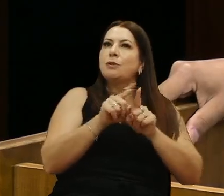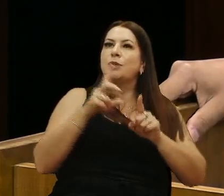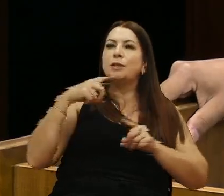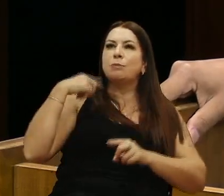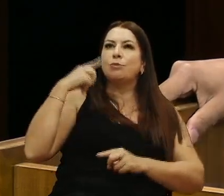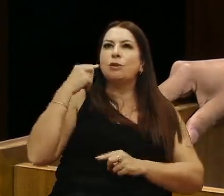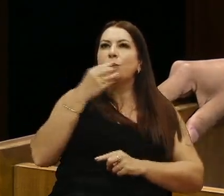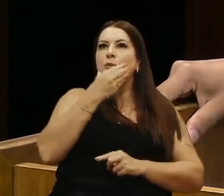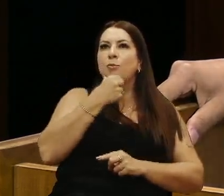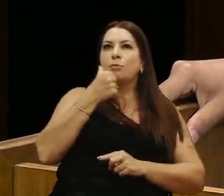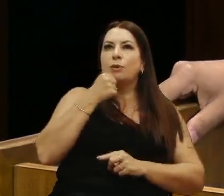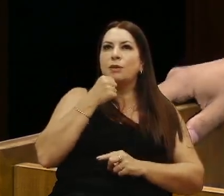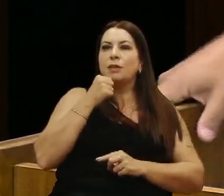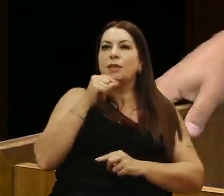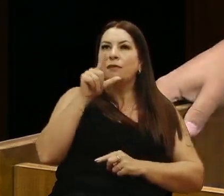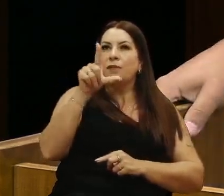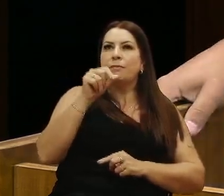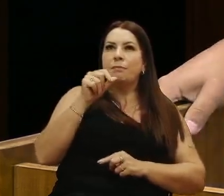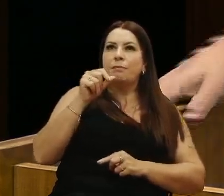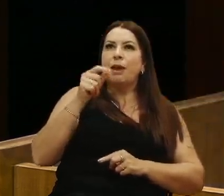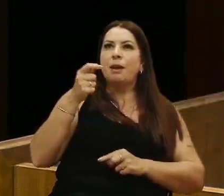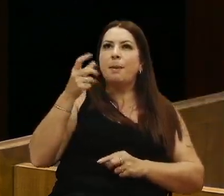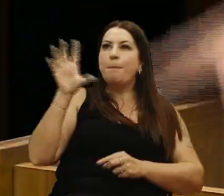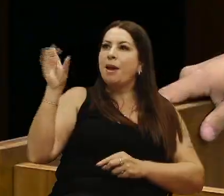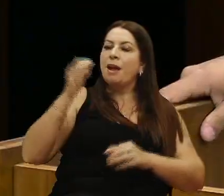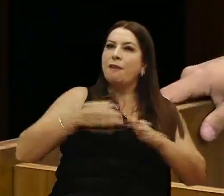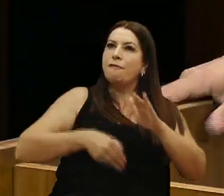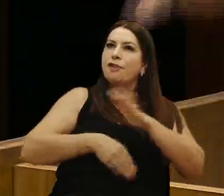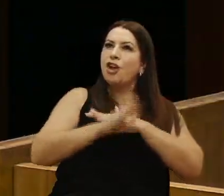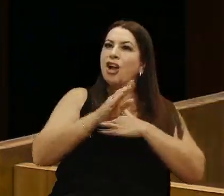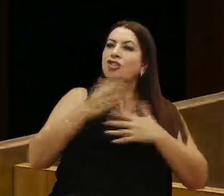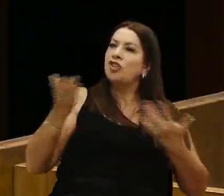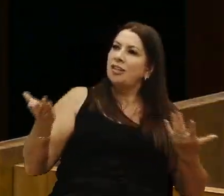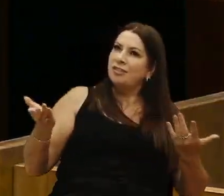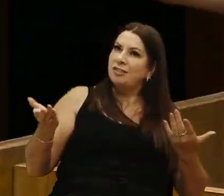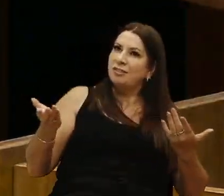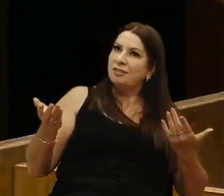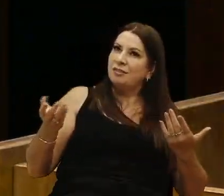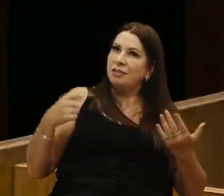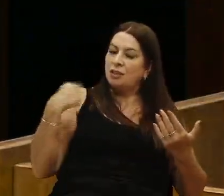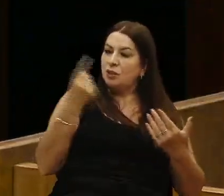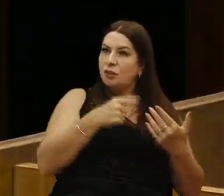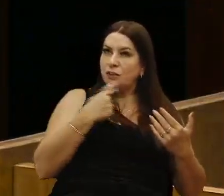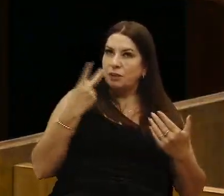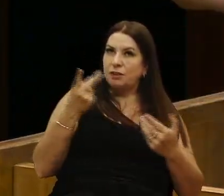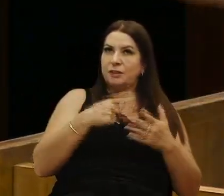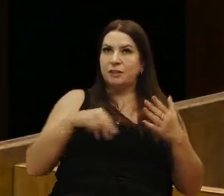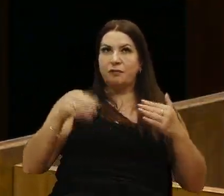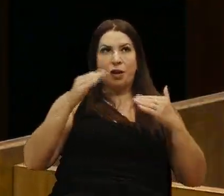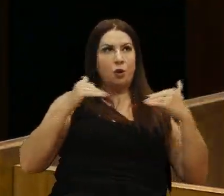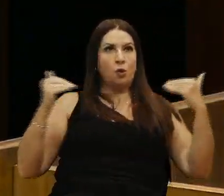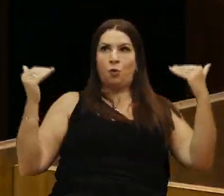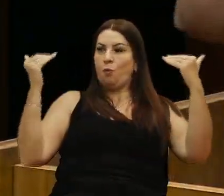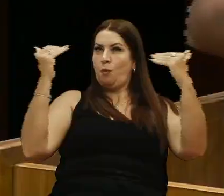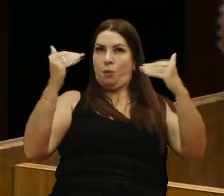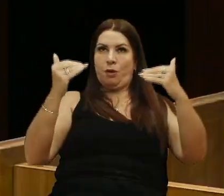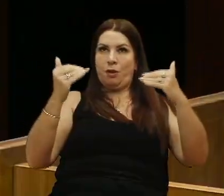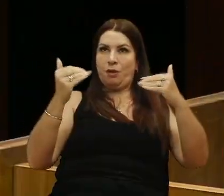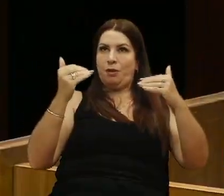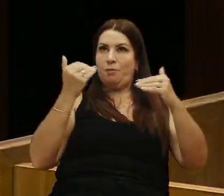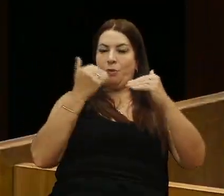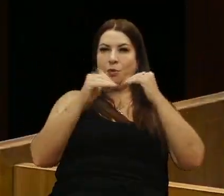ou deputada, não vai pegar viagem? E digam aí, já que nós estamos aqui entre os paladinos, que são contra